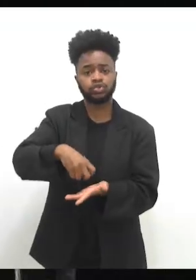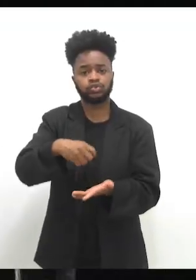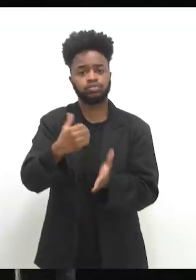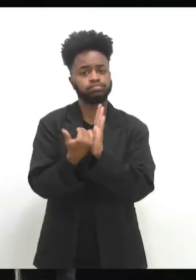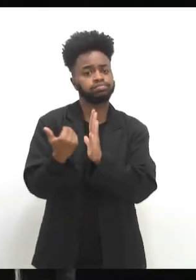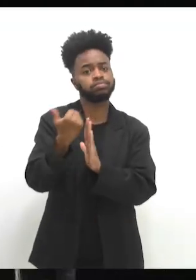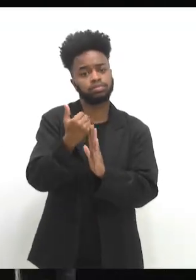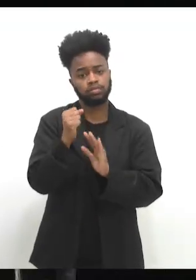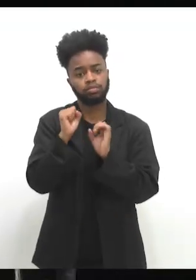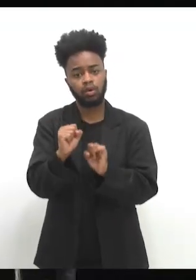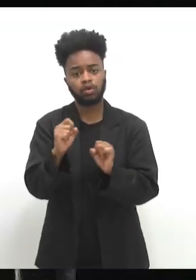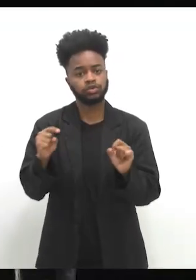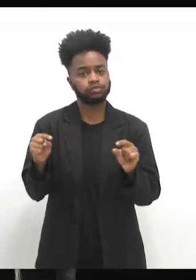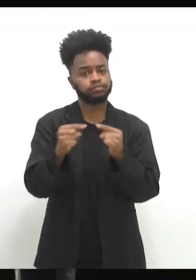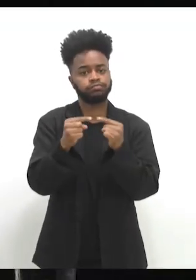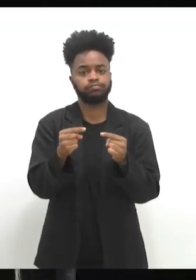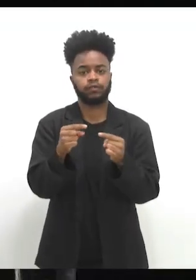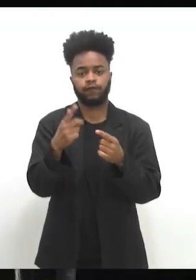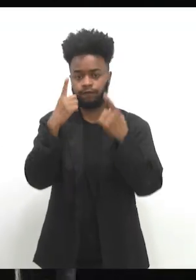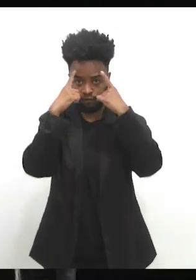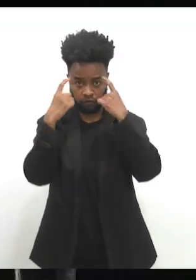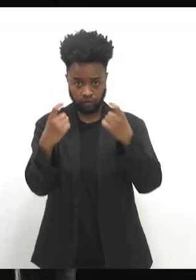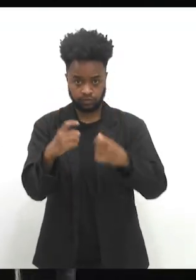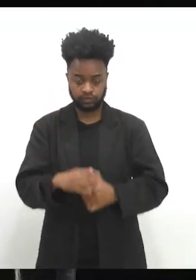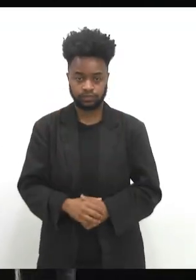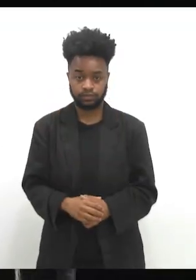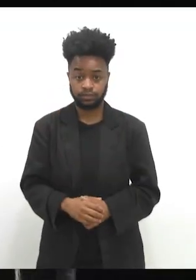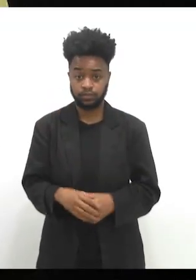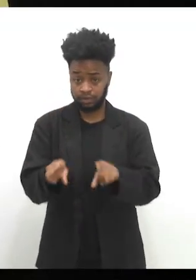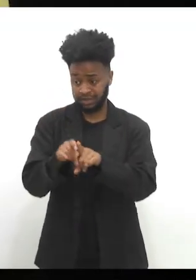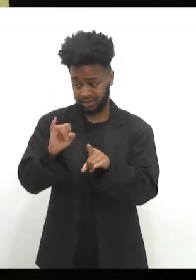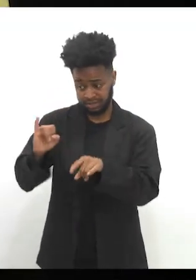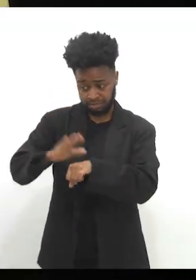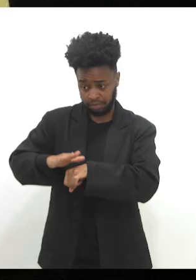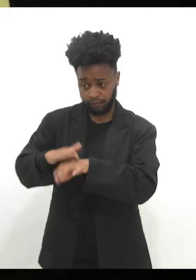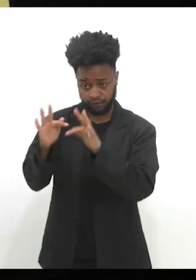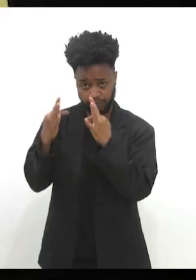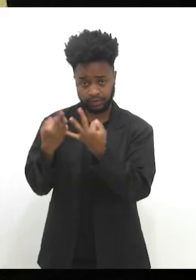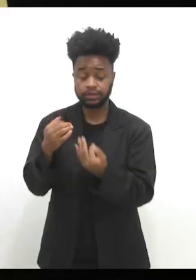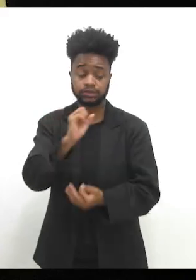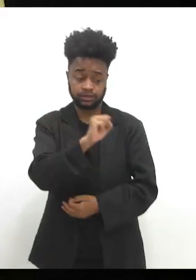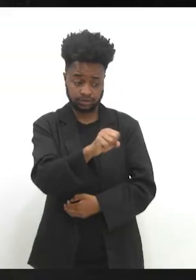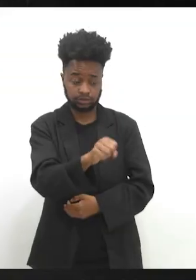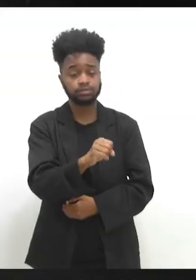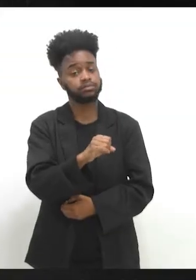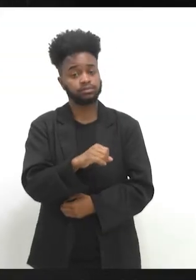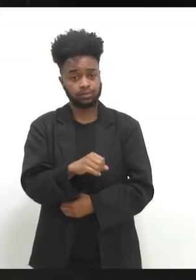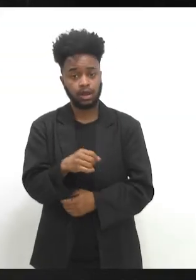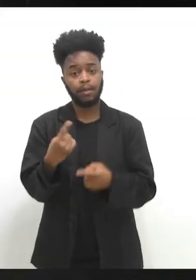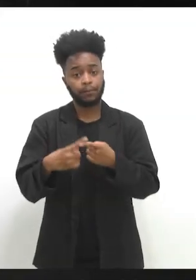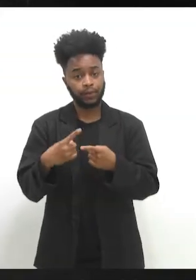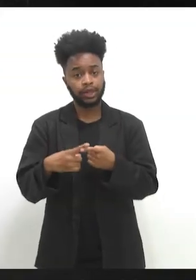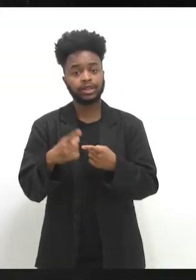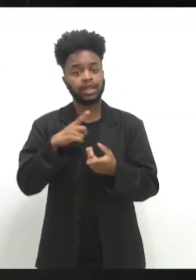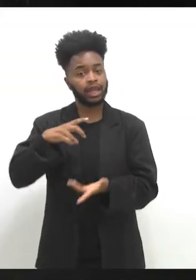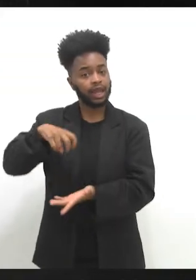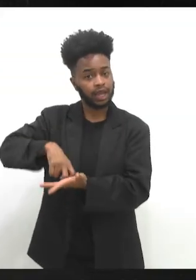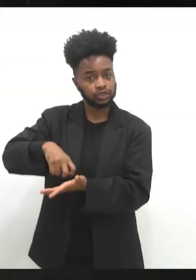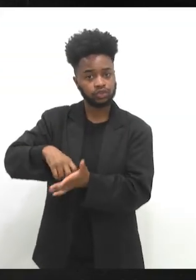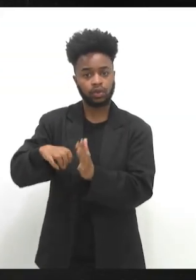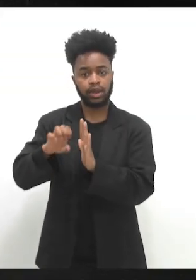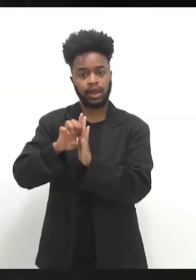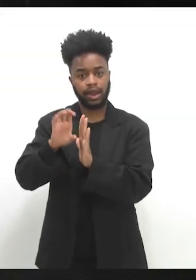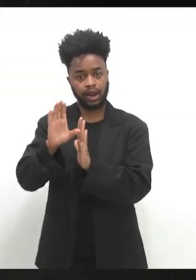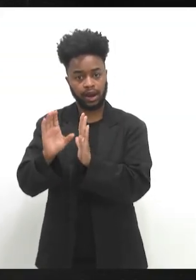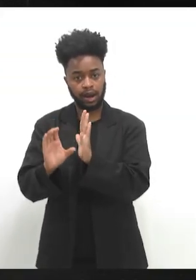Isso já caracteriza uma violência. Então, Mesmo que seja praticado pelos pais? Mesmo que seja praticado pelos pais. Inclusive, há uma punição